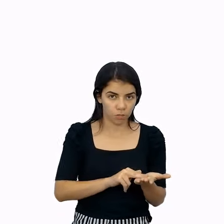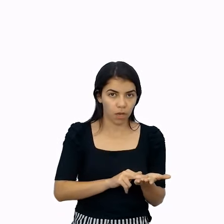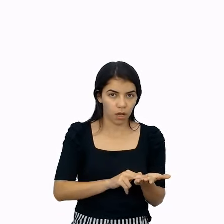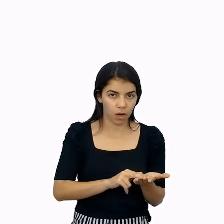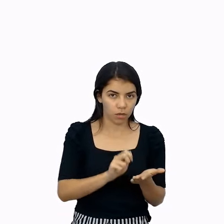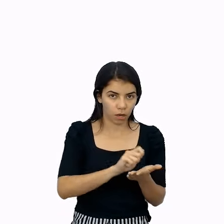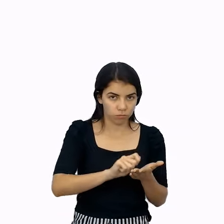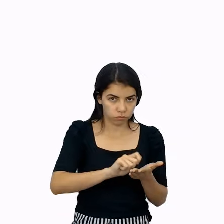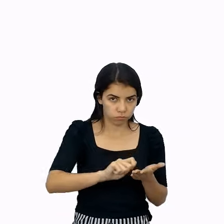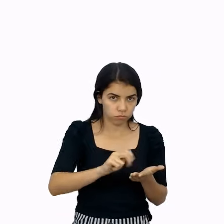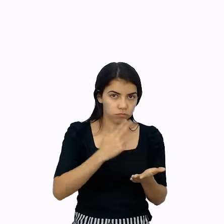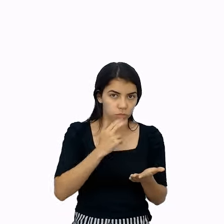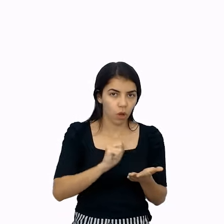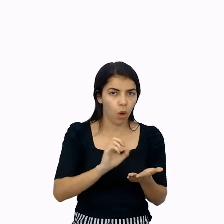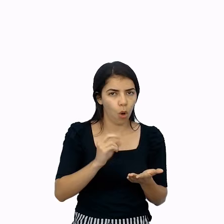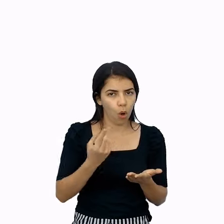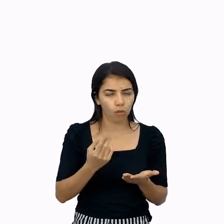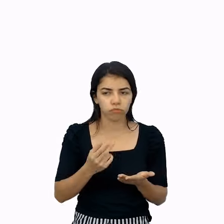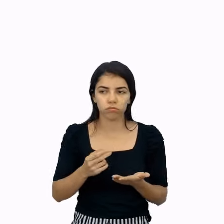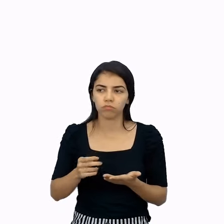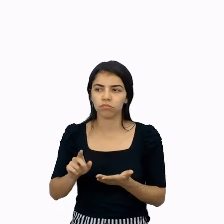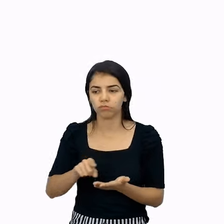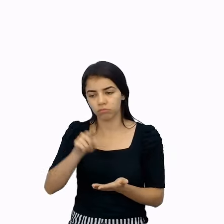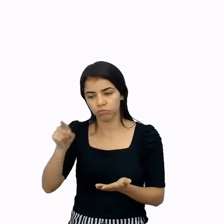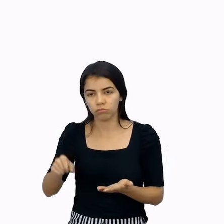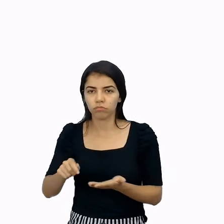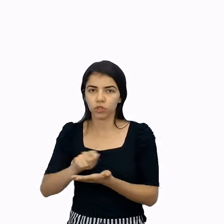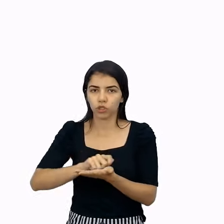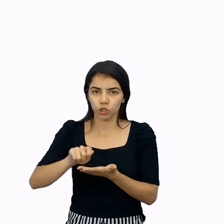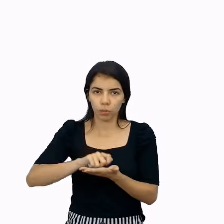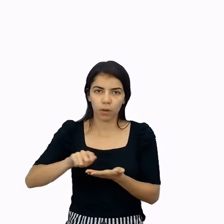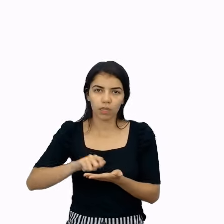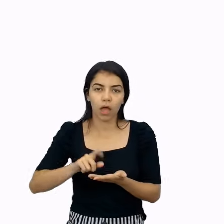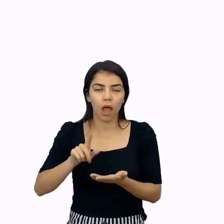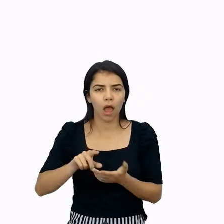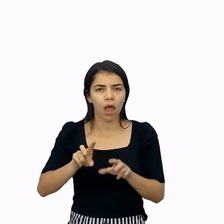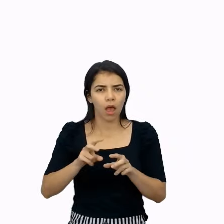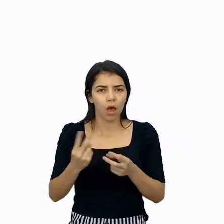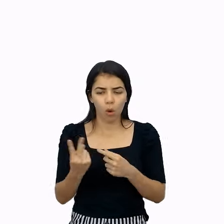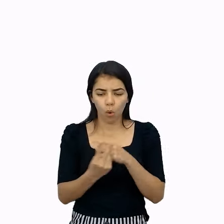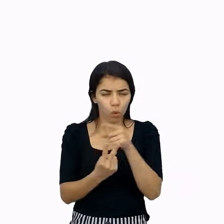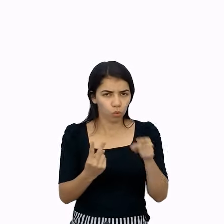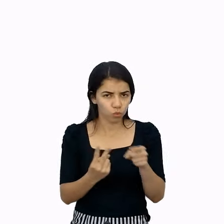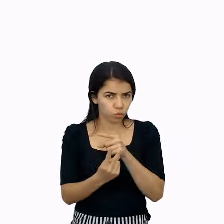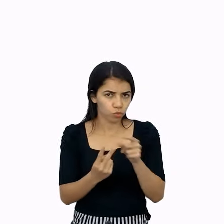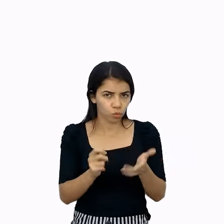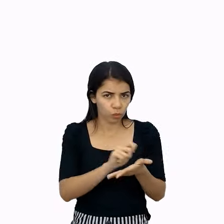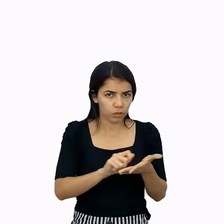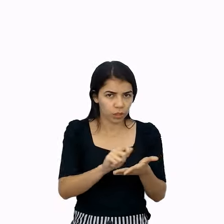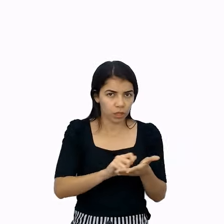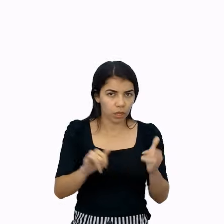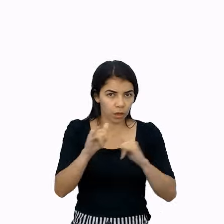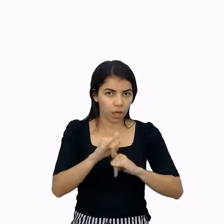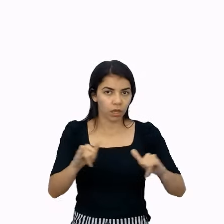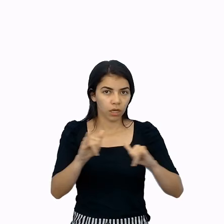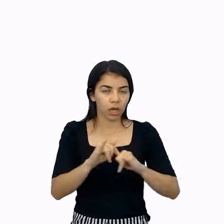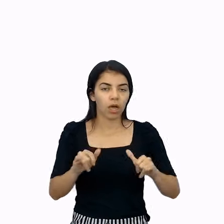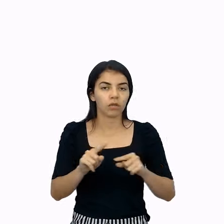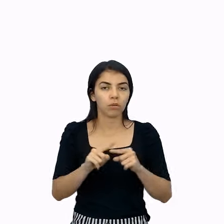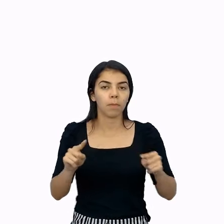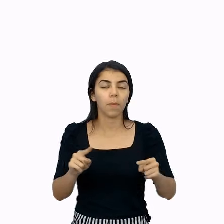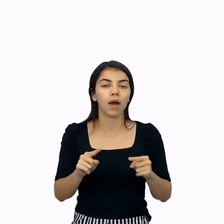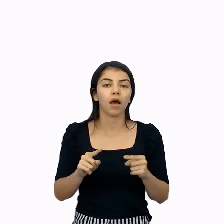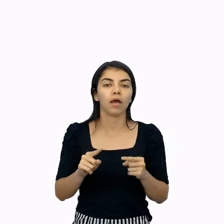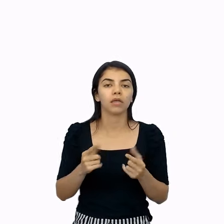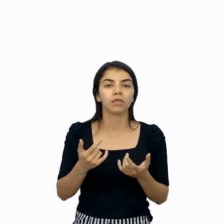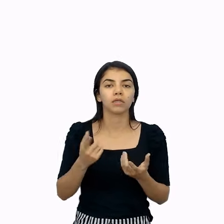composicional de uma carta, e de uma escrita, que também tem mensagem, receptor e emissor, como, por exemplo,